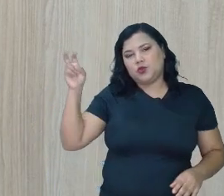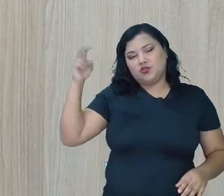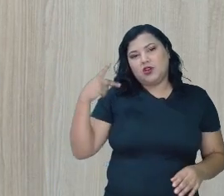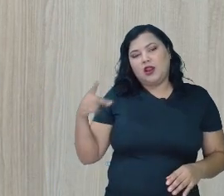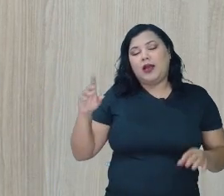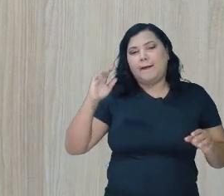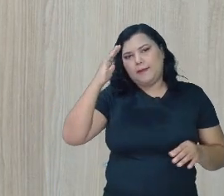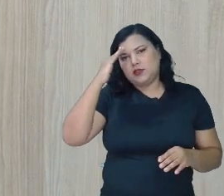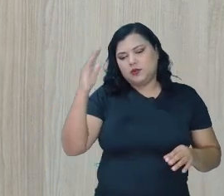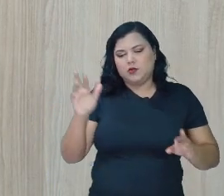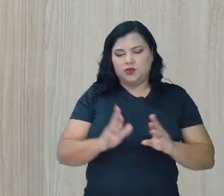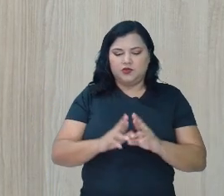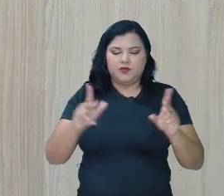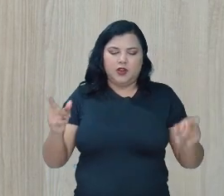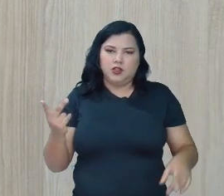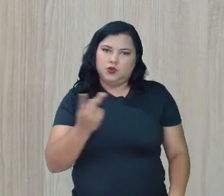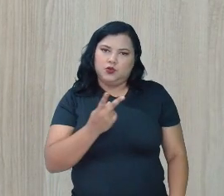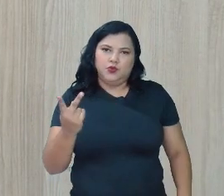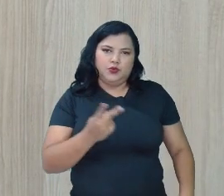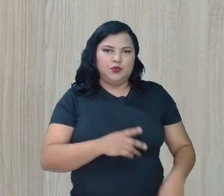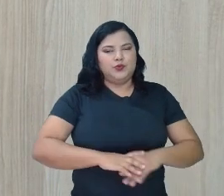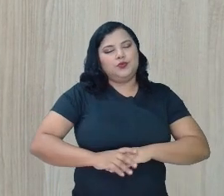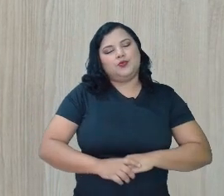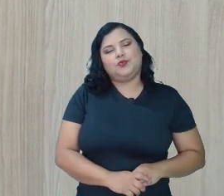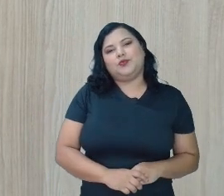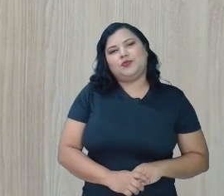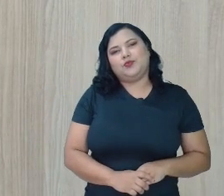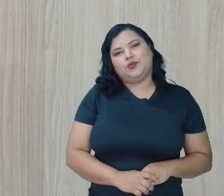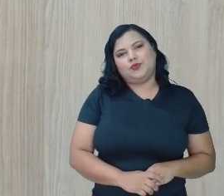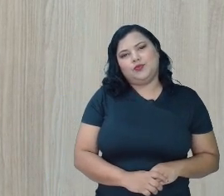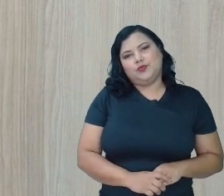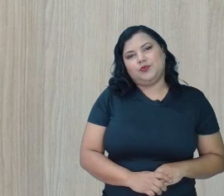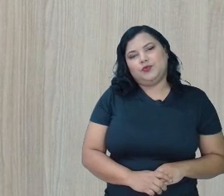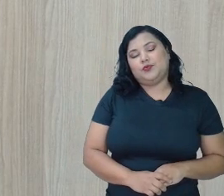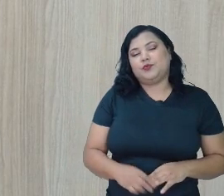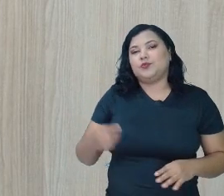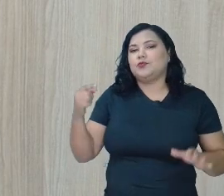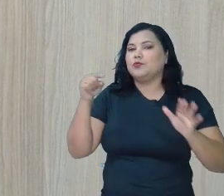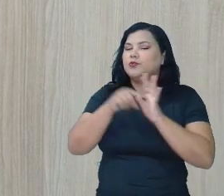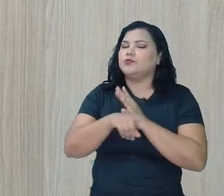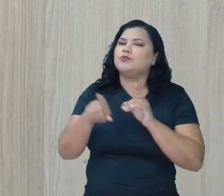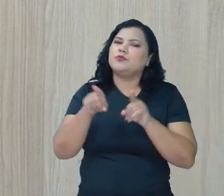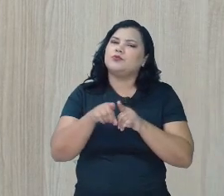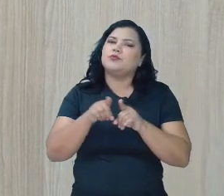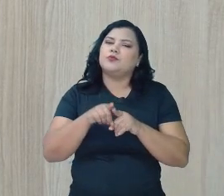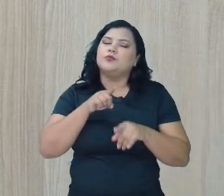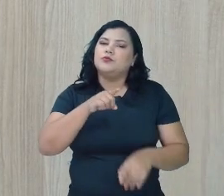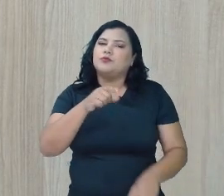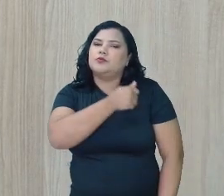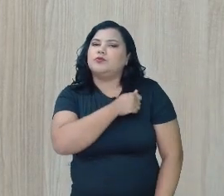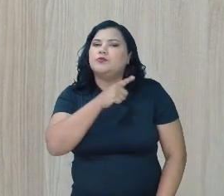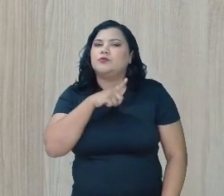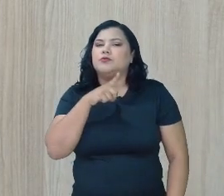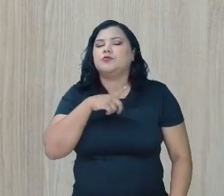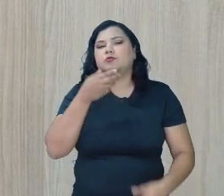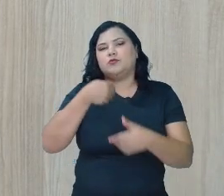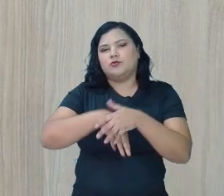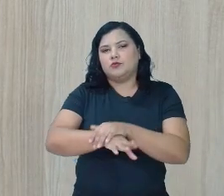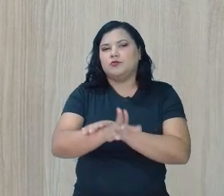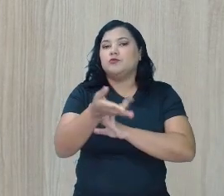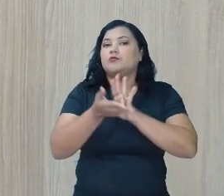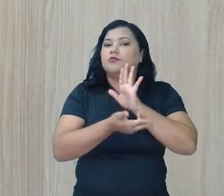diferença entre anime e mangás, tá certo? Perguntei também se eles tinham o hábito de desenhar,